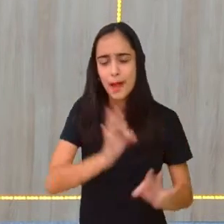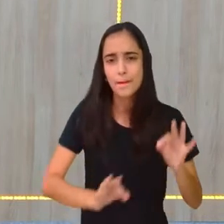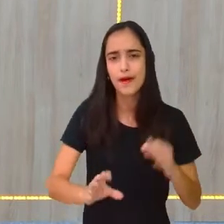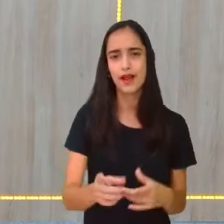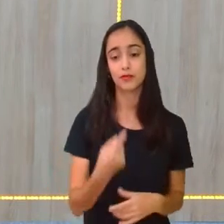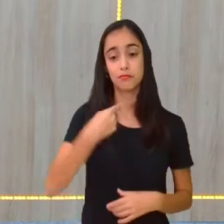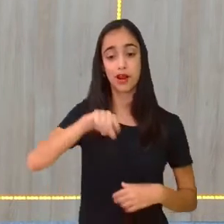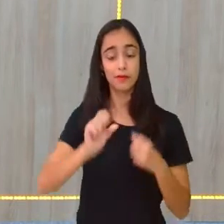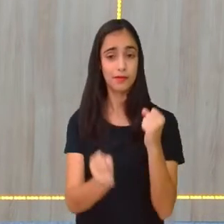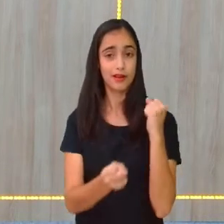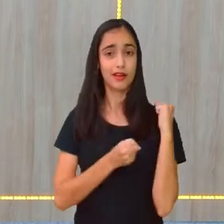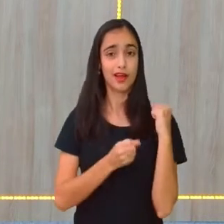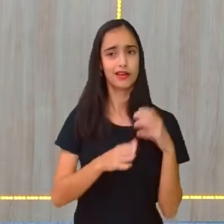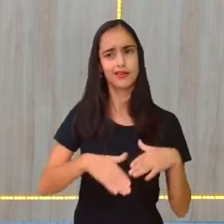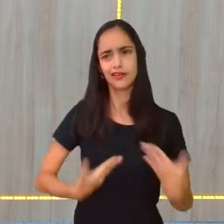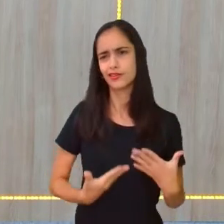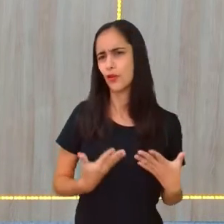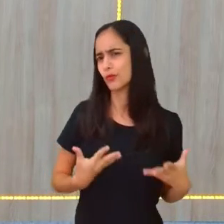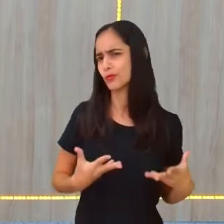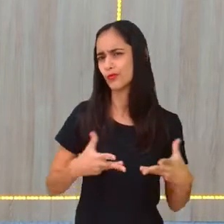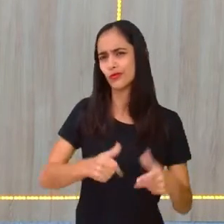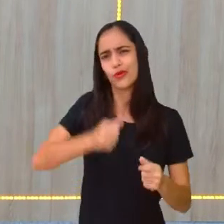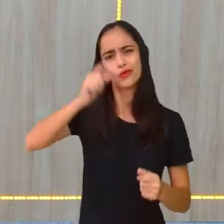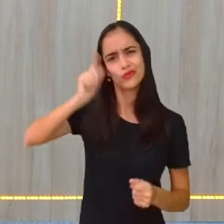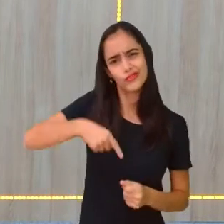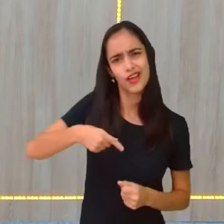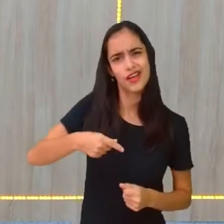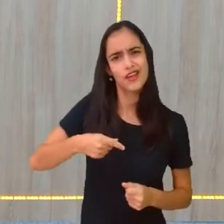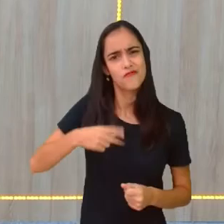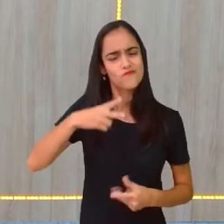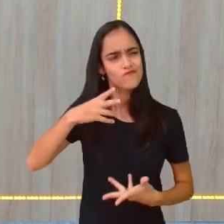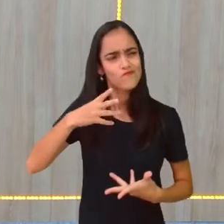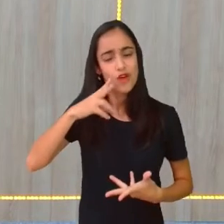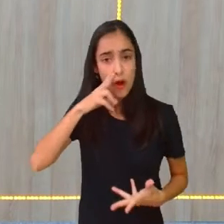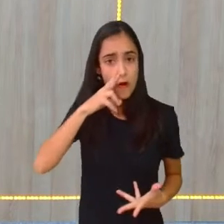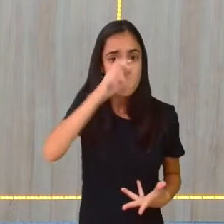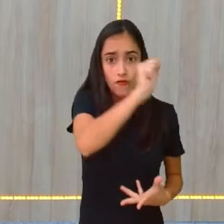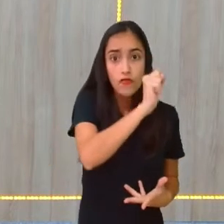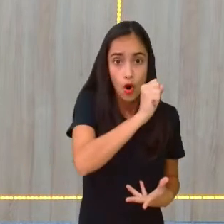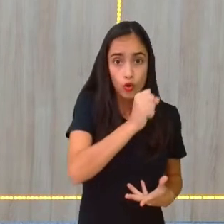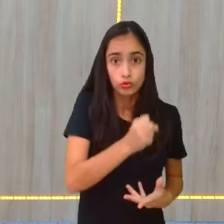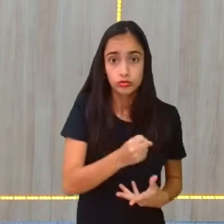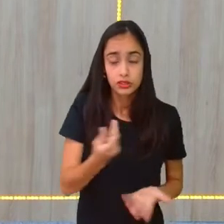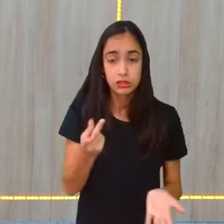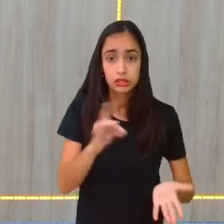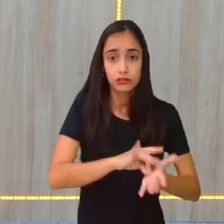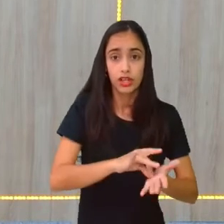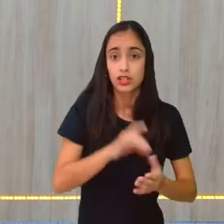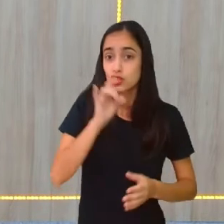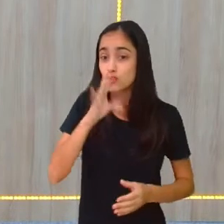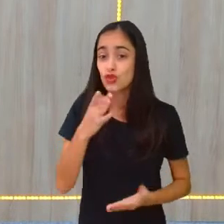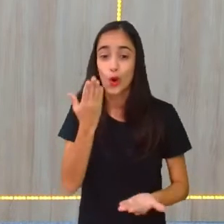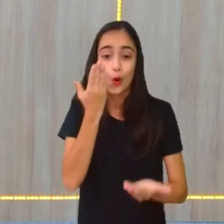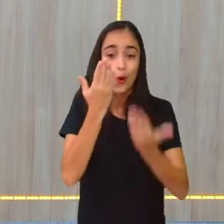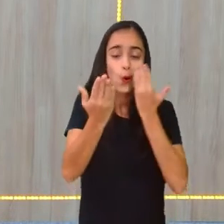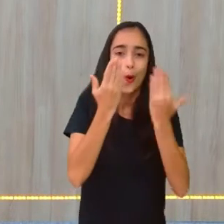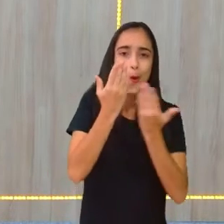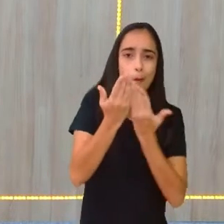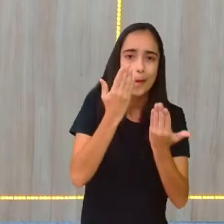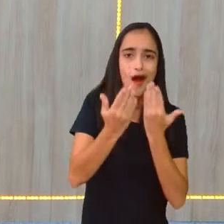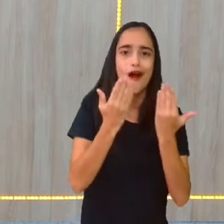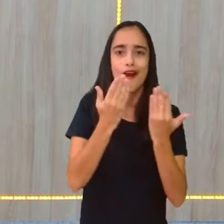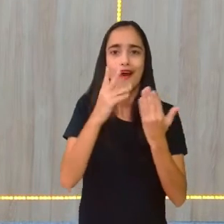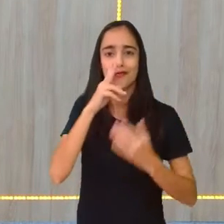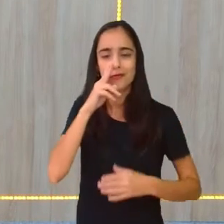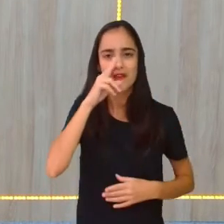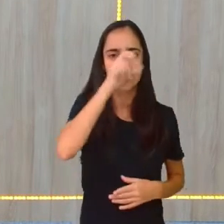então esses guerreiros eram tão severos, tão fortes, que só eram comparados em sua